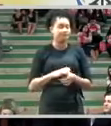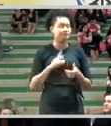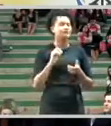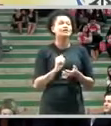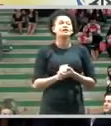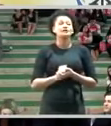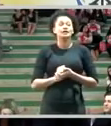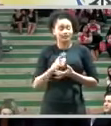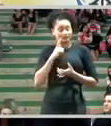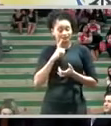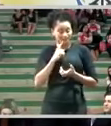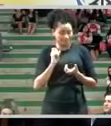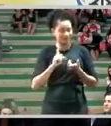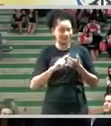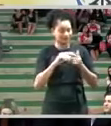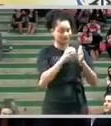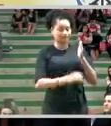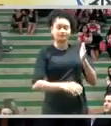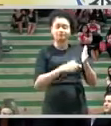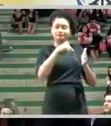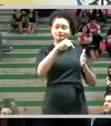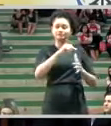Termino o capítulo 7.